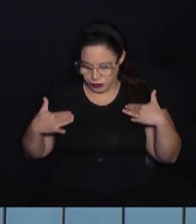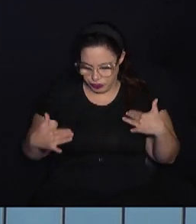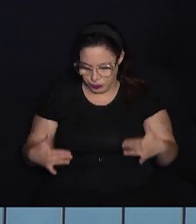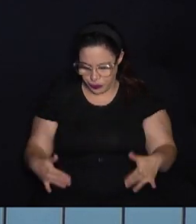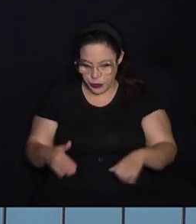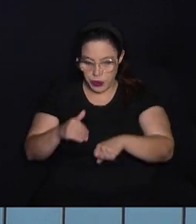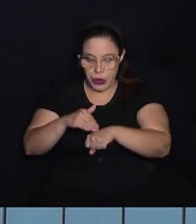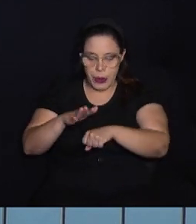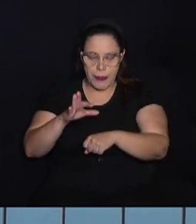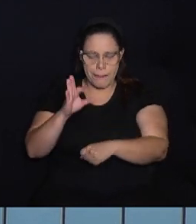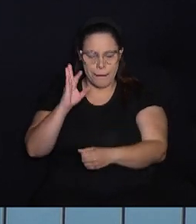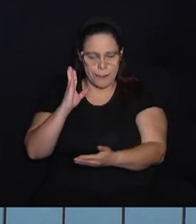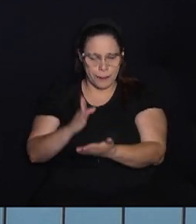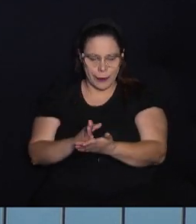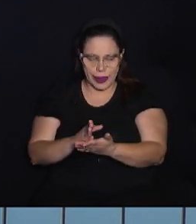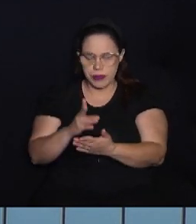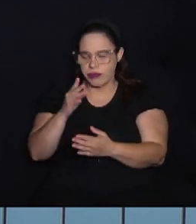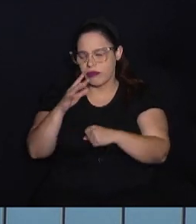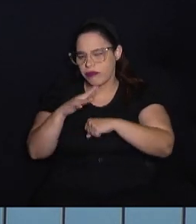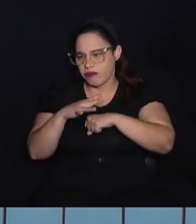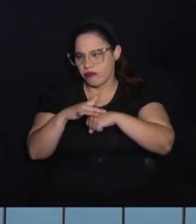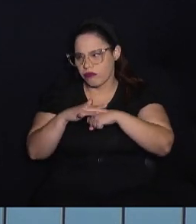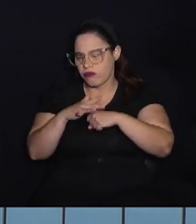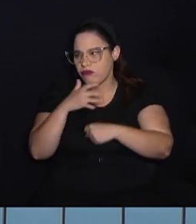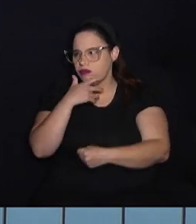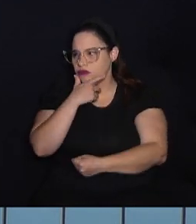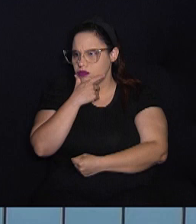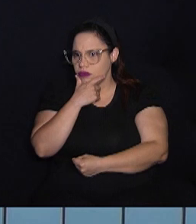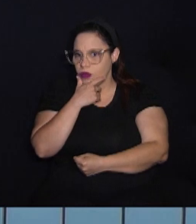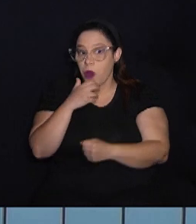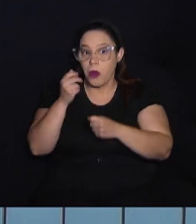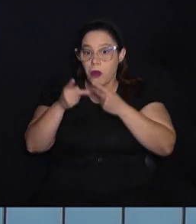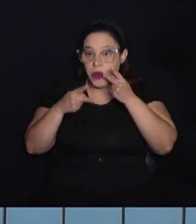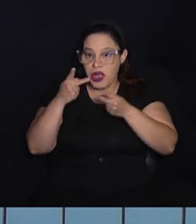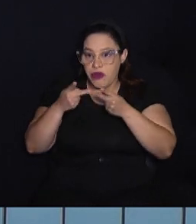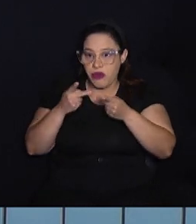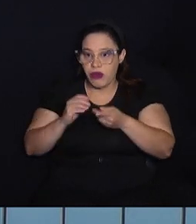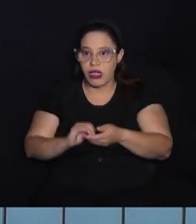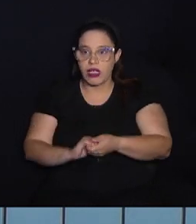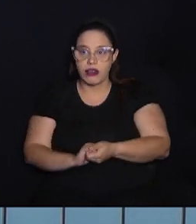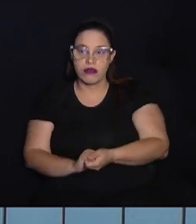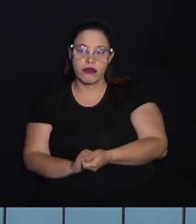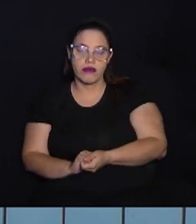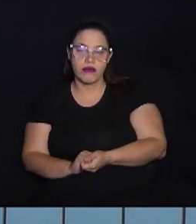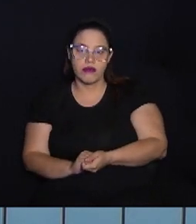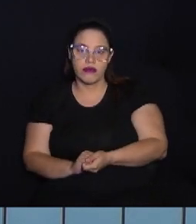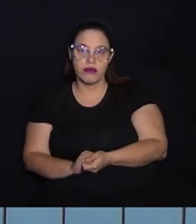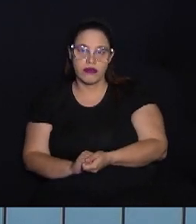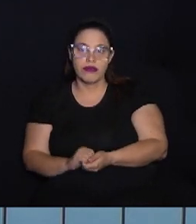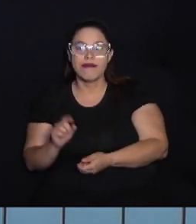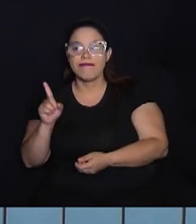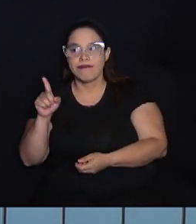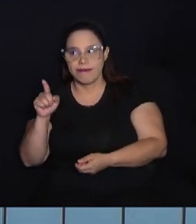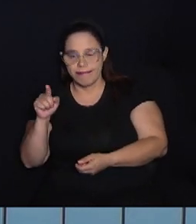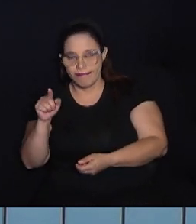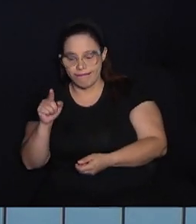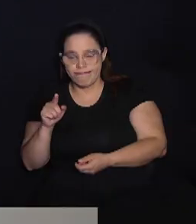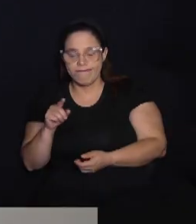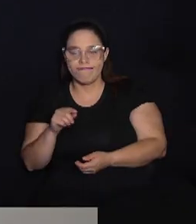mais afetadas por essa doença? Se você puder falar um pouquinho Existe, quais. Sim,